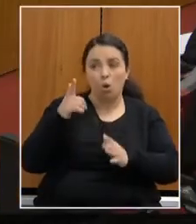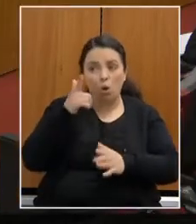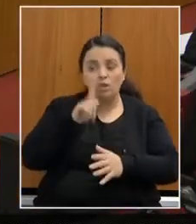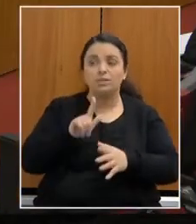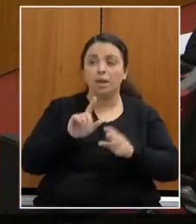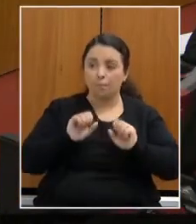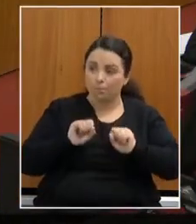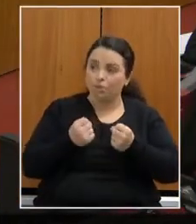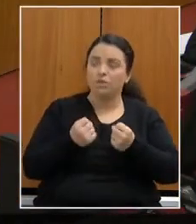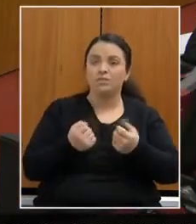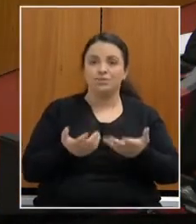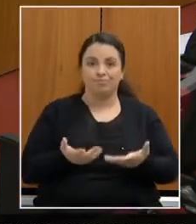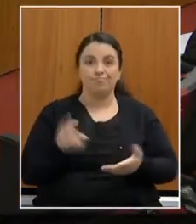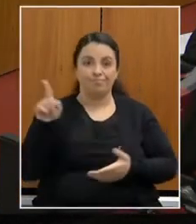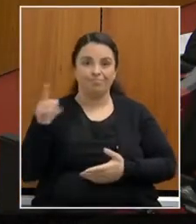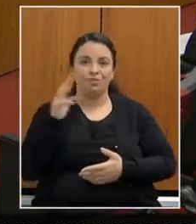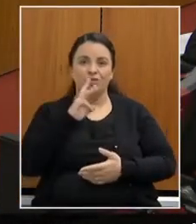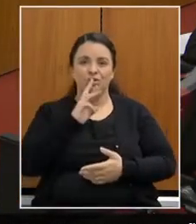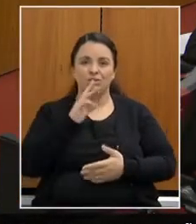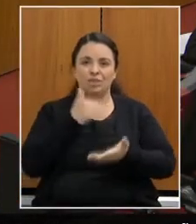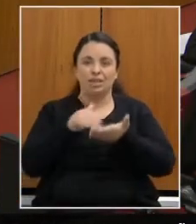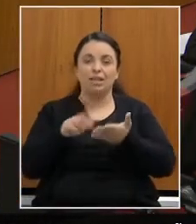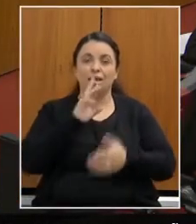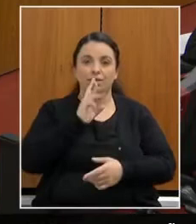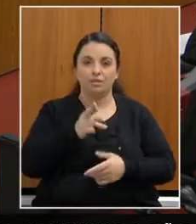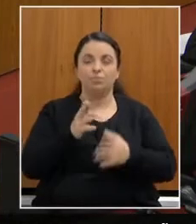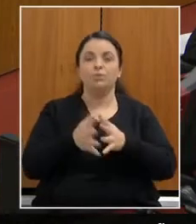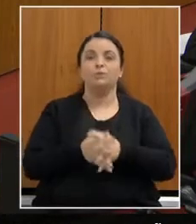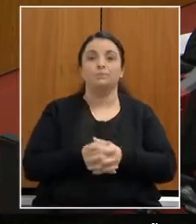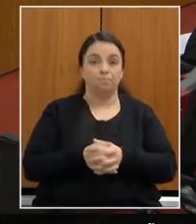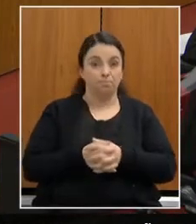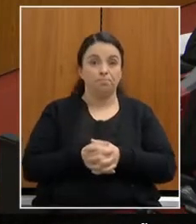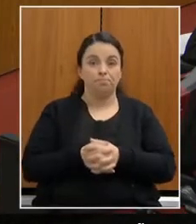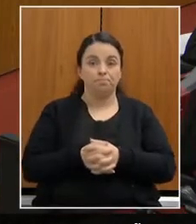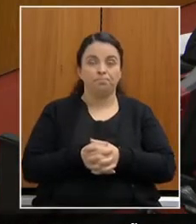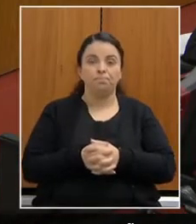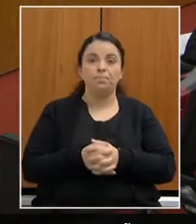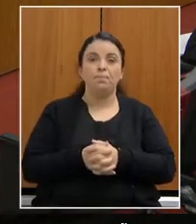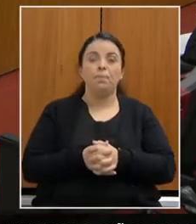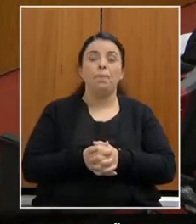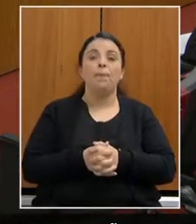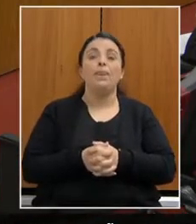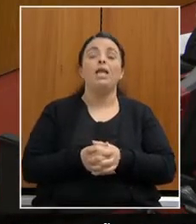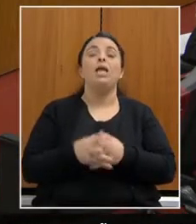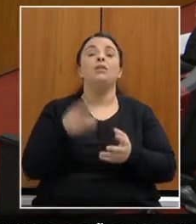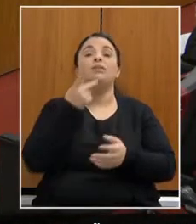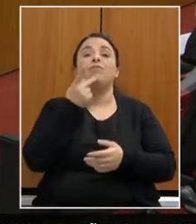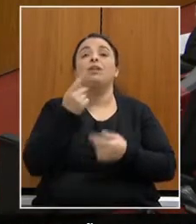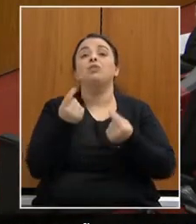secretário, três minutos para a resposta. Obrigado, deputado. Sobre o financiamento,